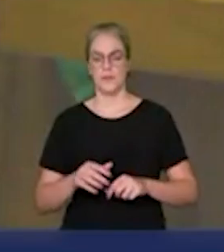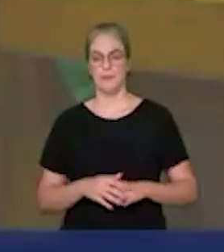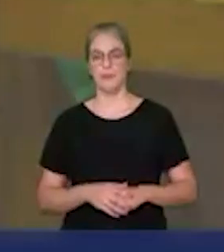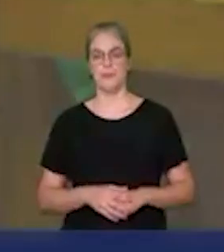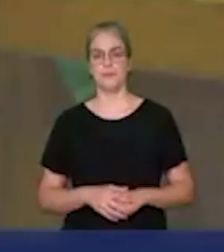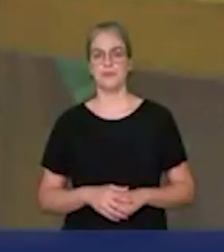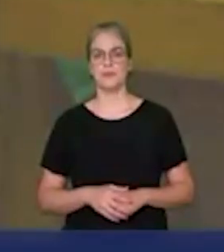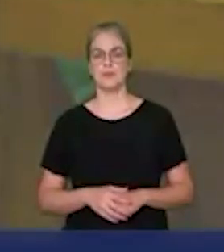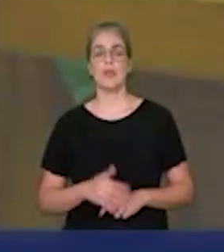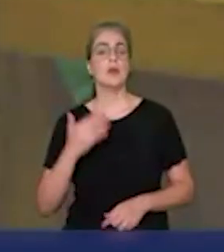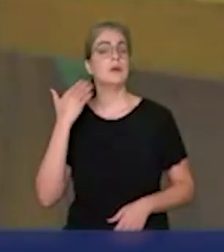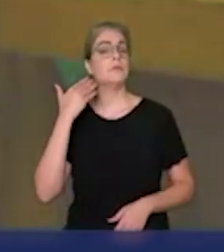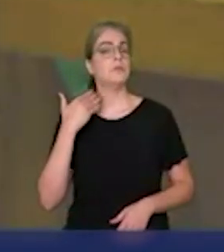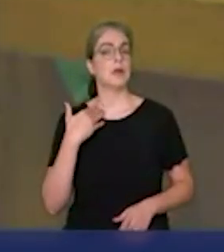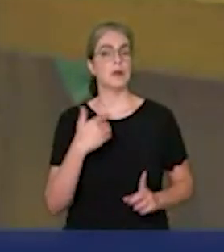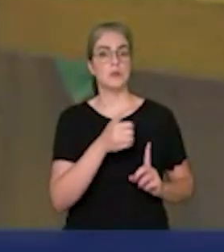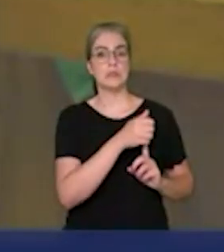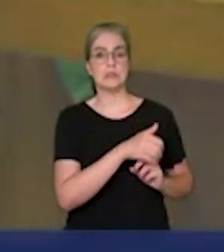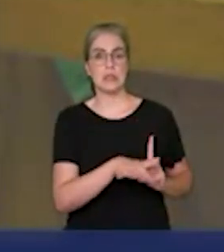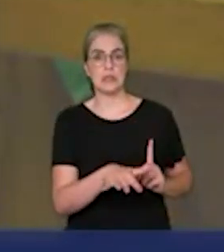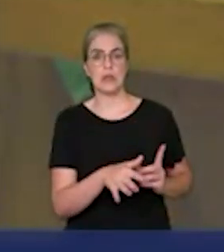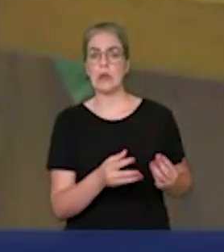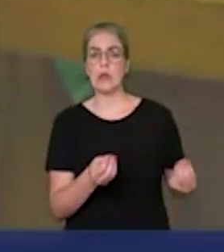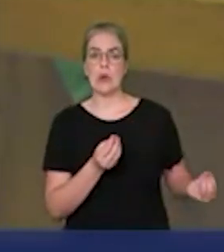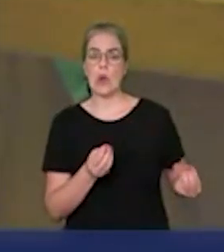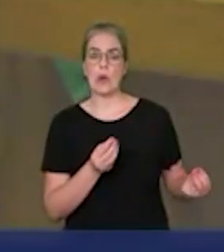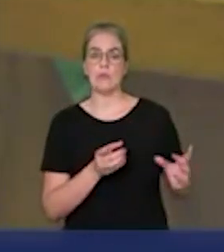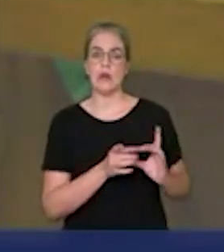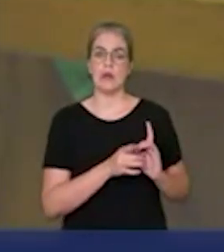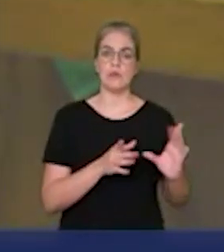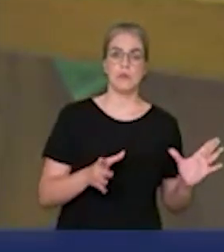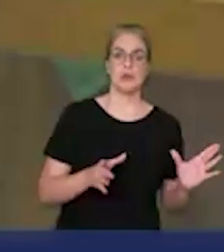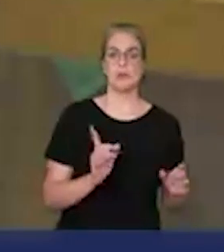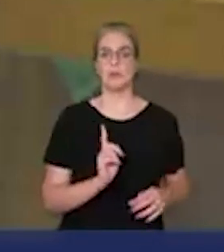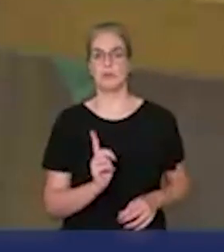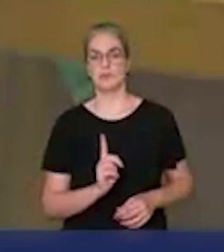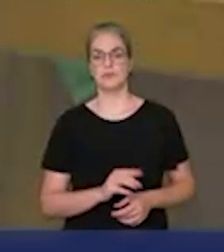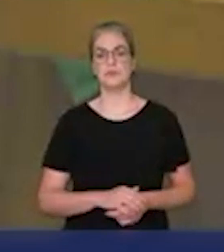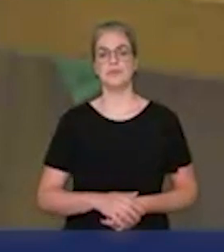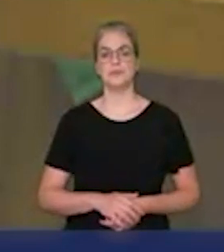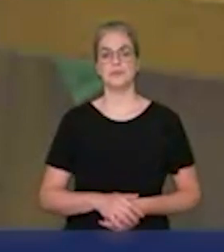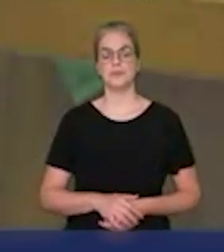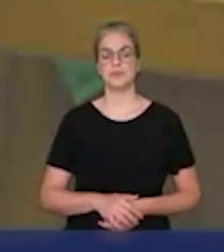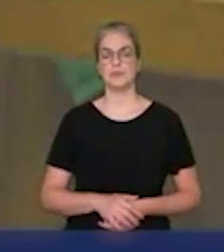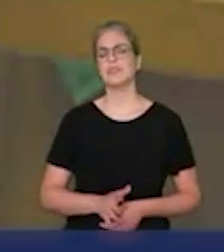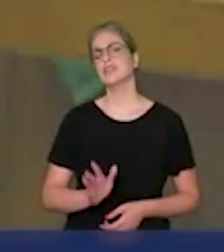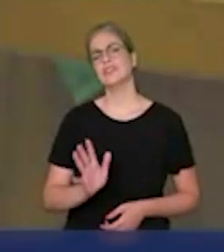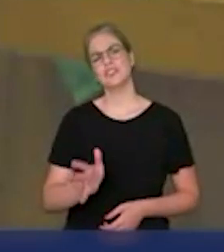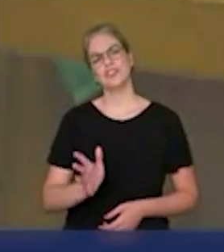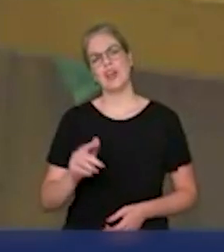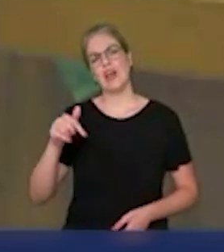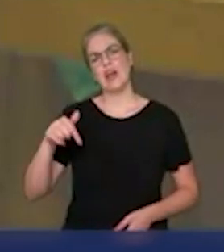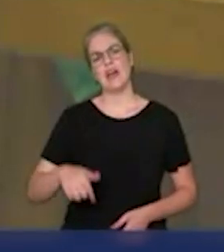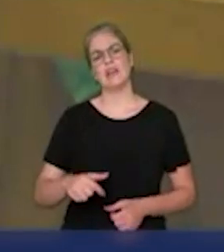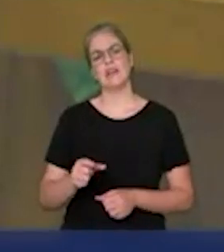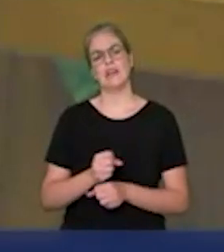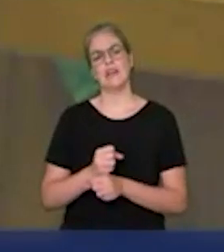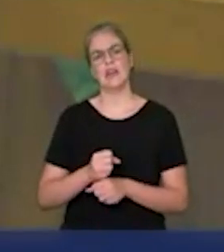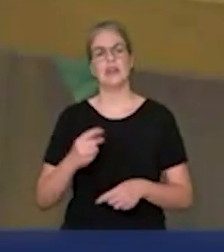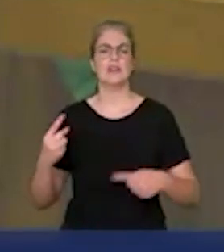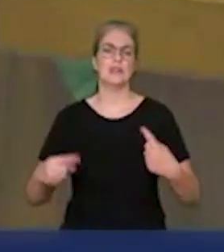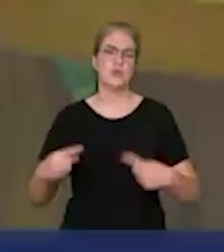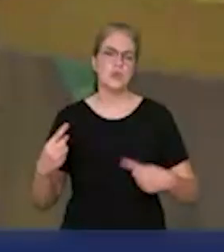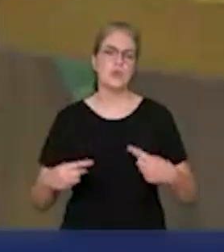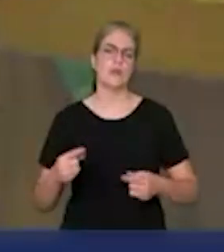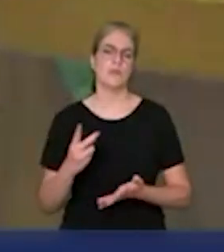Nós passamos esse começo de século inteiro discutindo aqui na Câmara a autonomia do Banco Central.